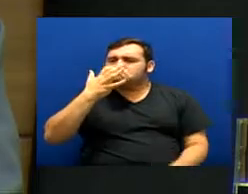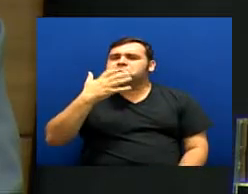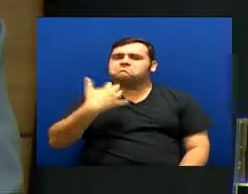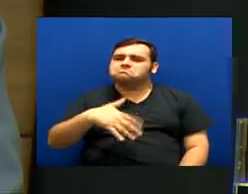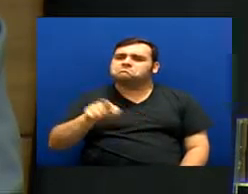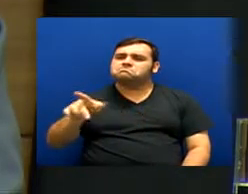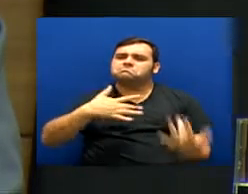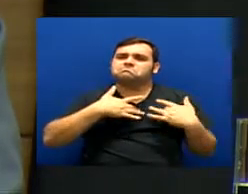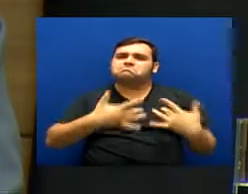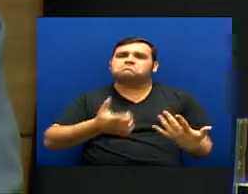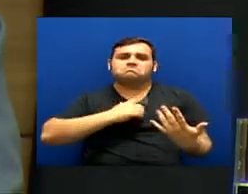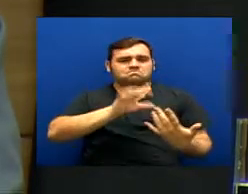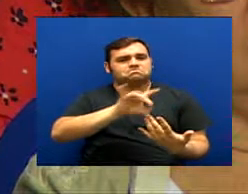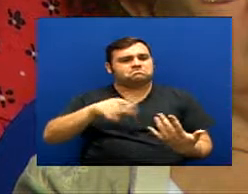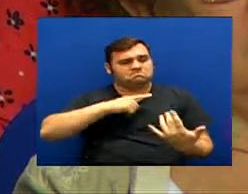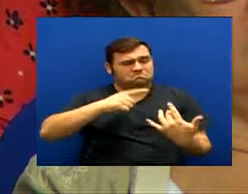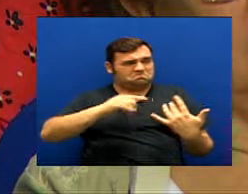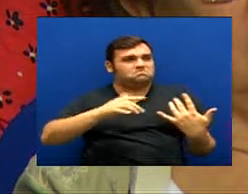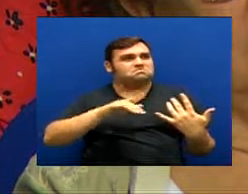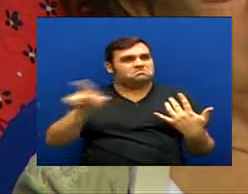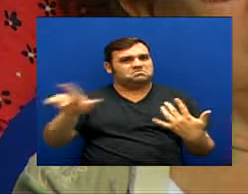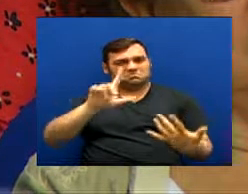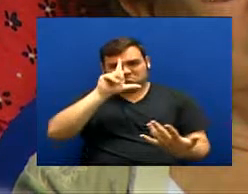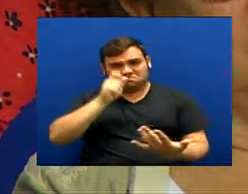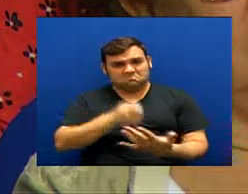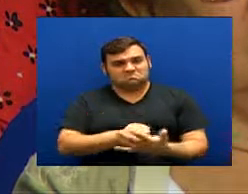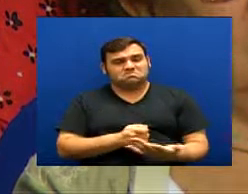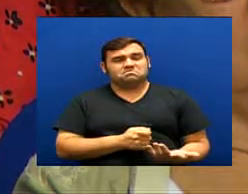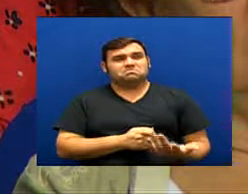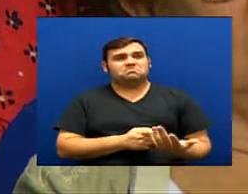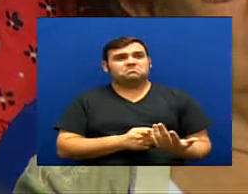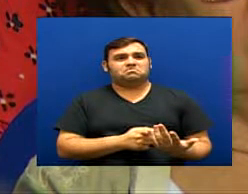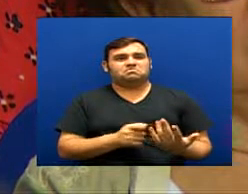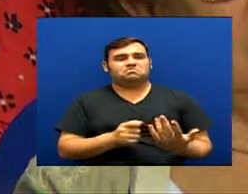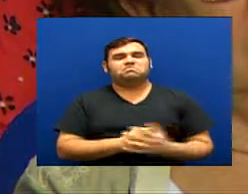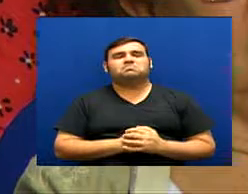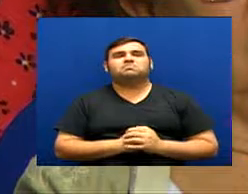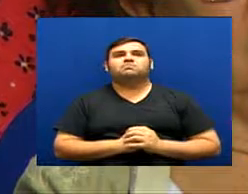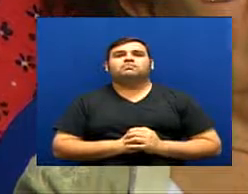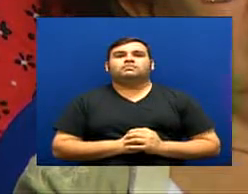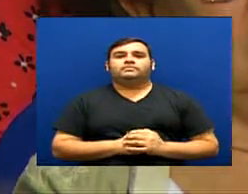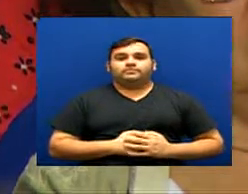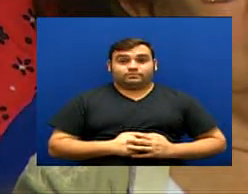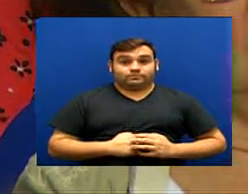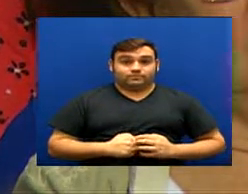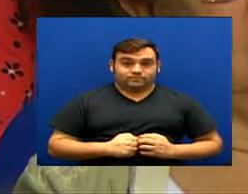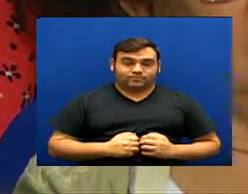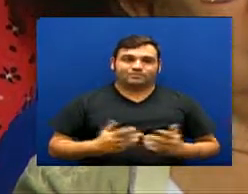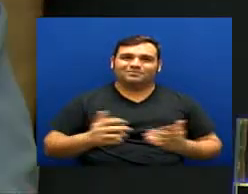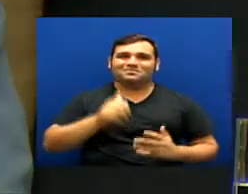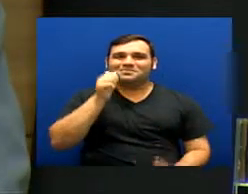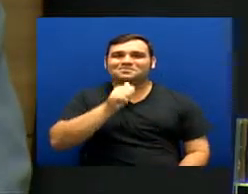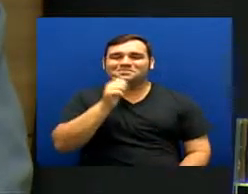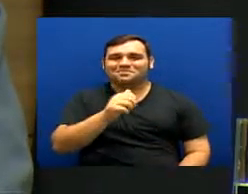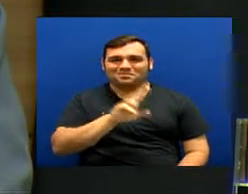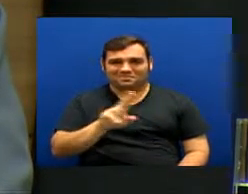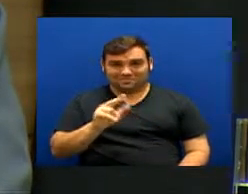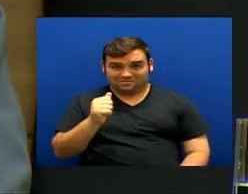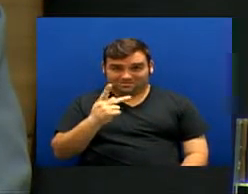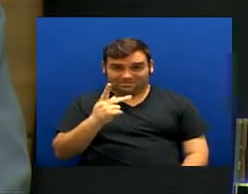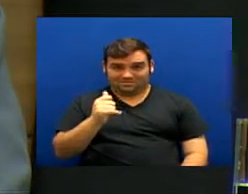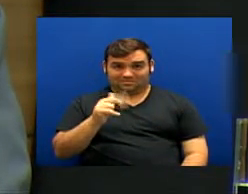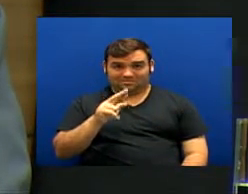Maranhão, que a sombra lá devia ser mais ou menos uns 35, 40 graus, e ela